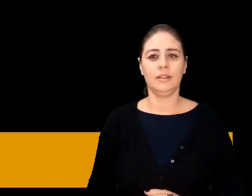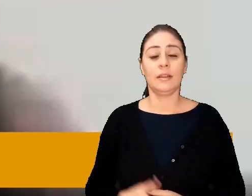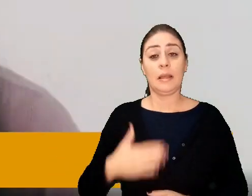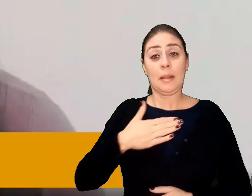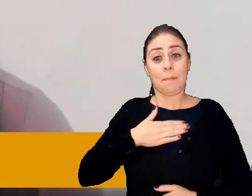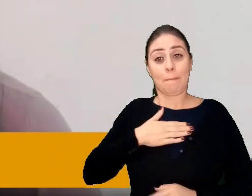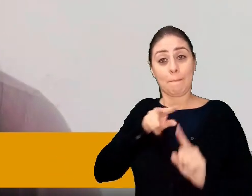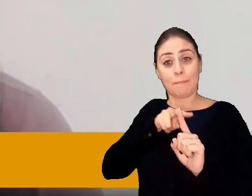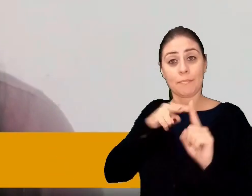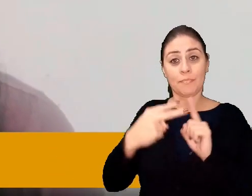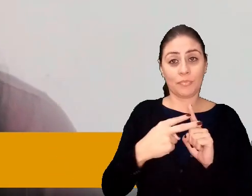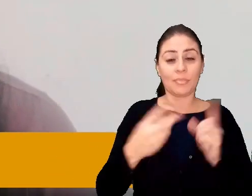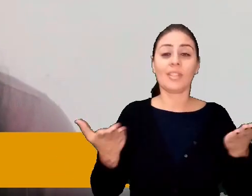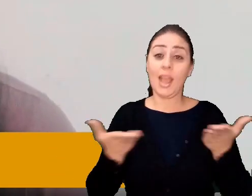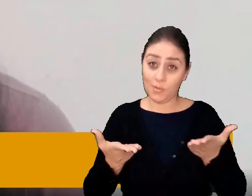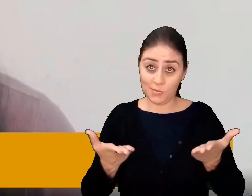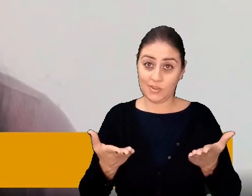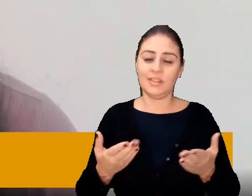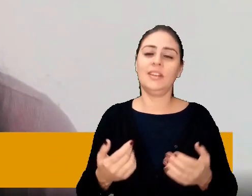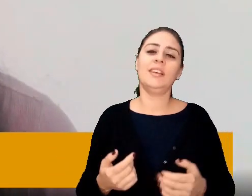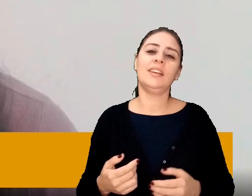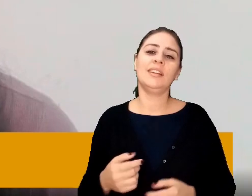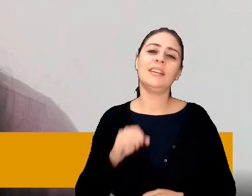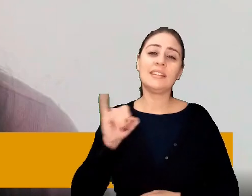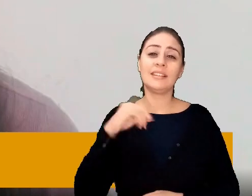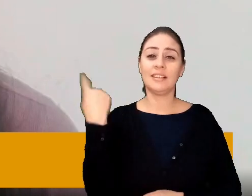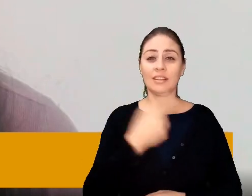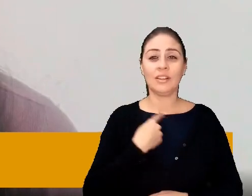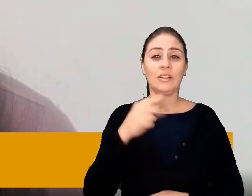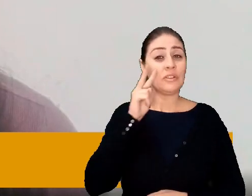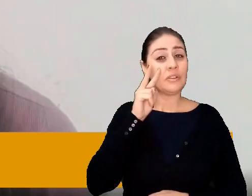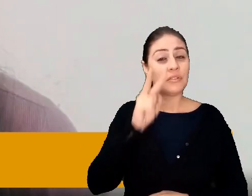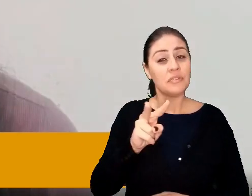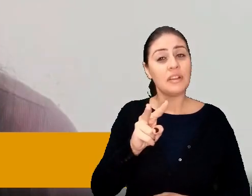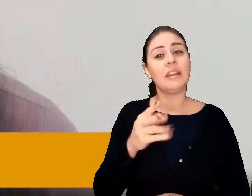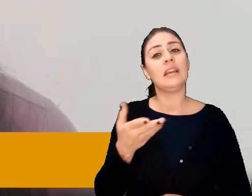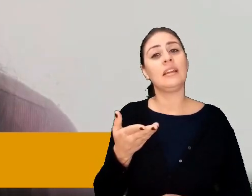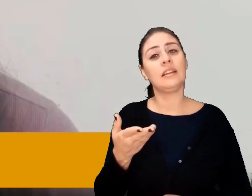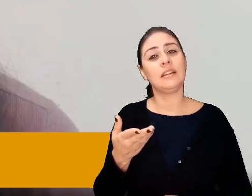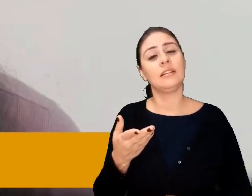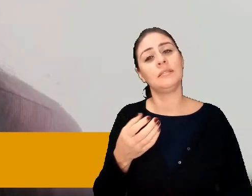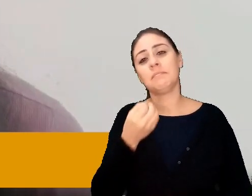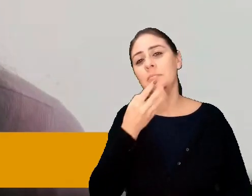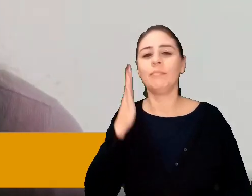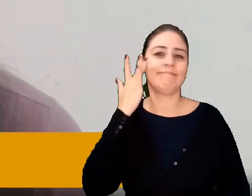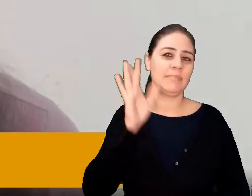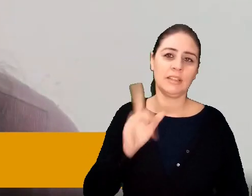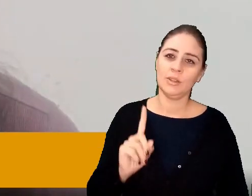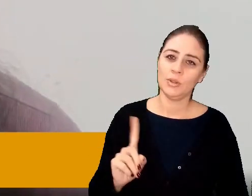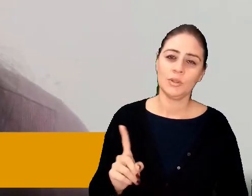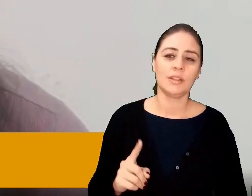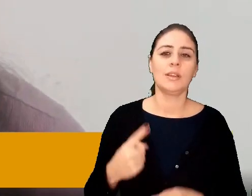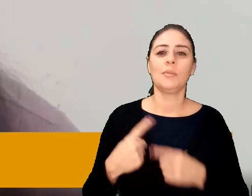Na minha visão agora eu acho que se a gente for ver bem, eu acho que a gente, bom, não sei,